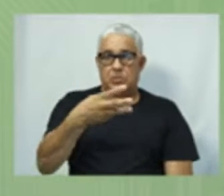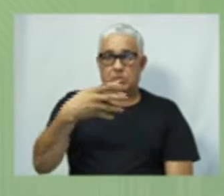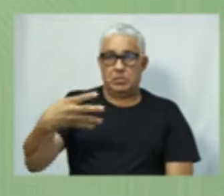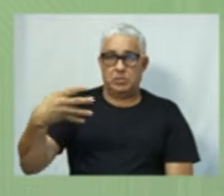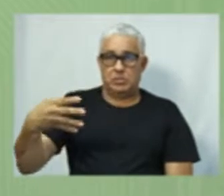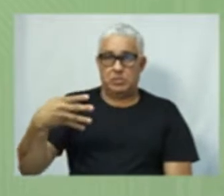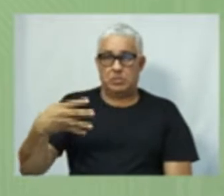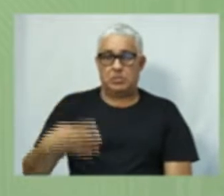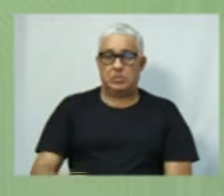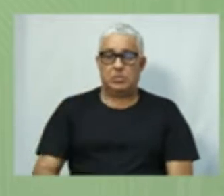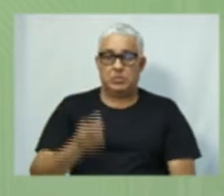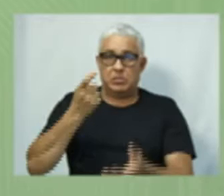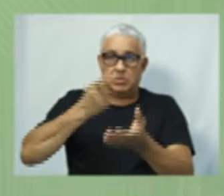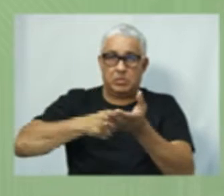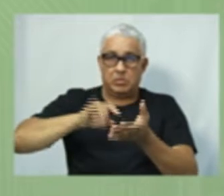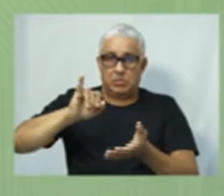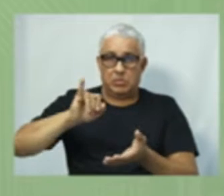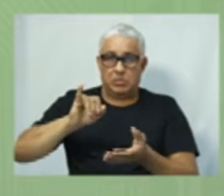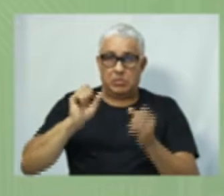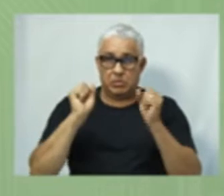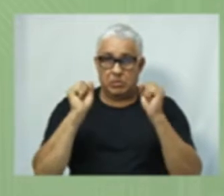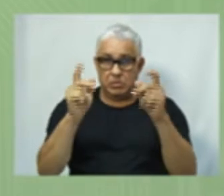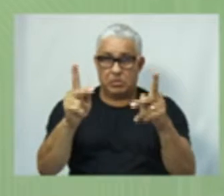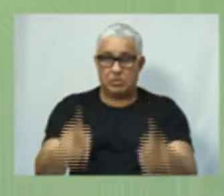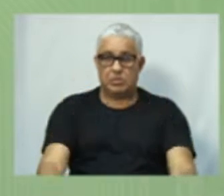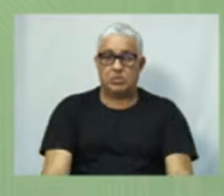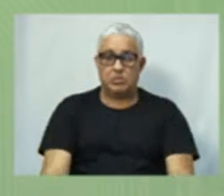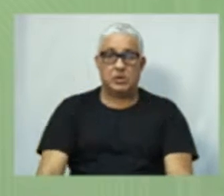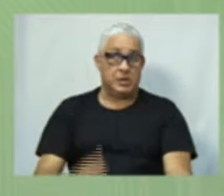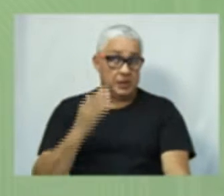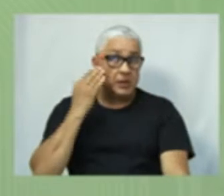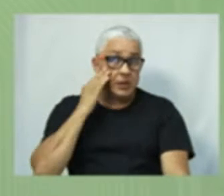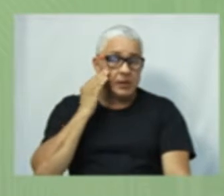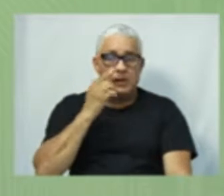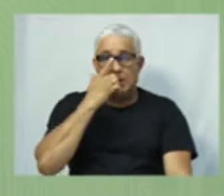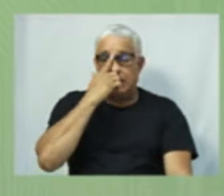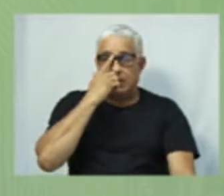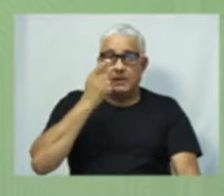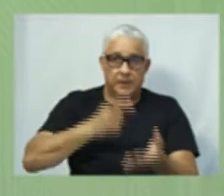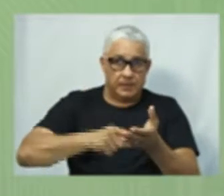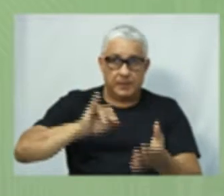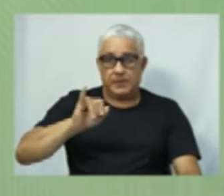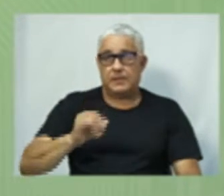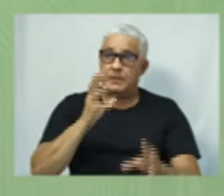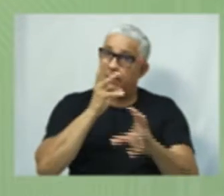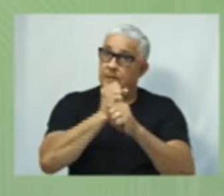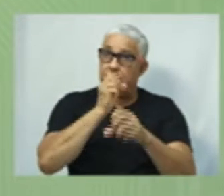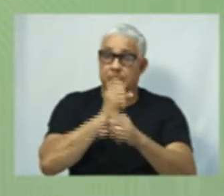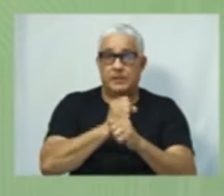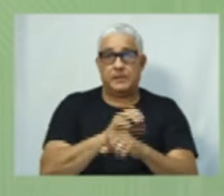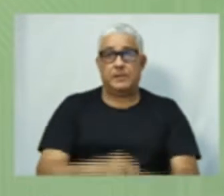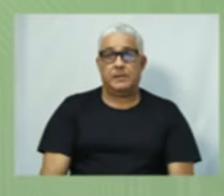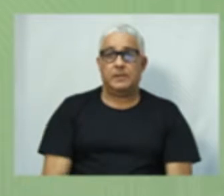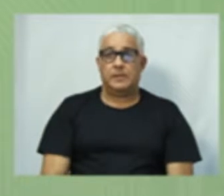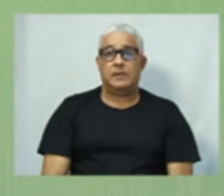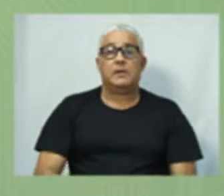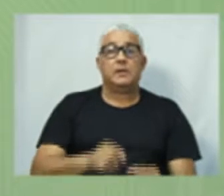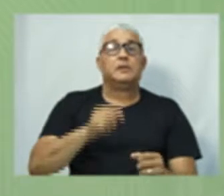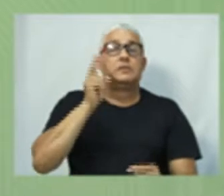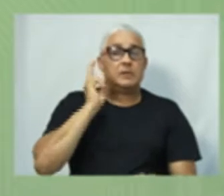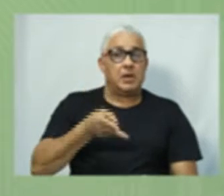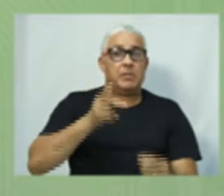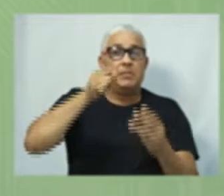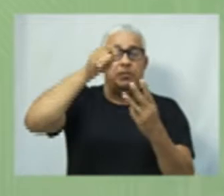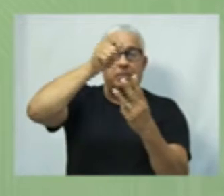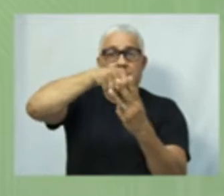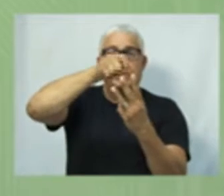13.344 de imposto de renda. Ok? Entenderam? Imposto de renda, ele é calculado de forma